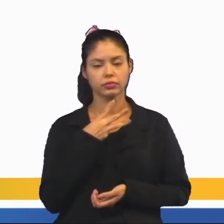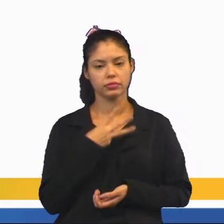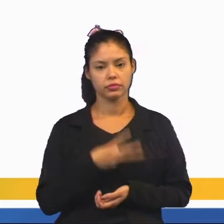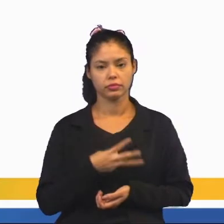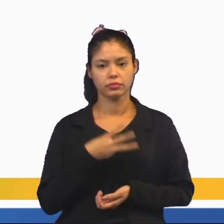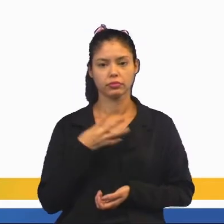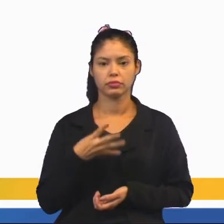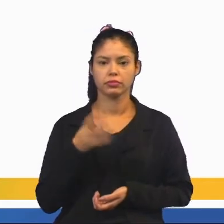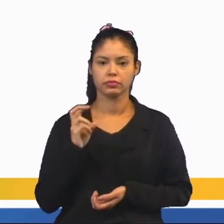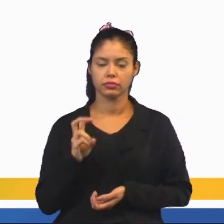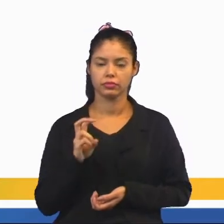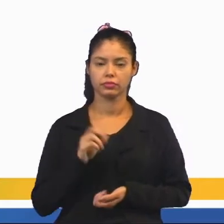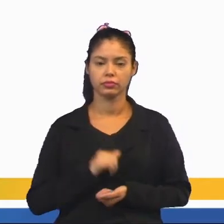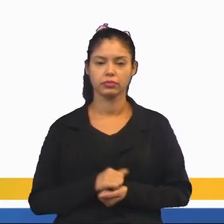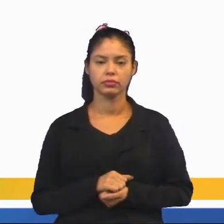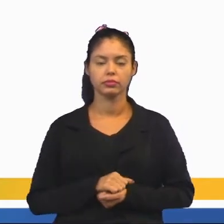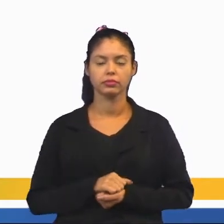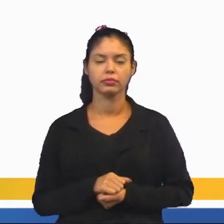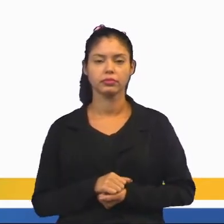342,